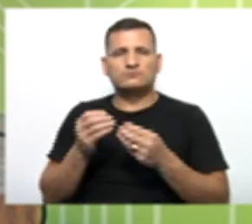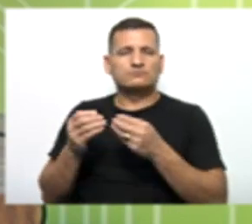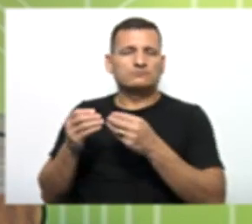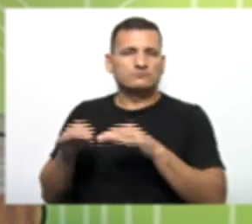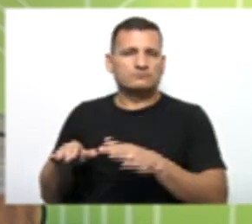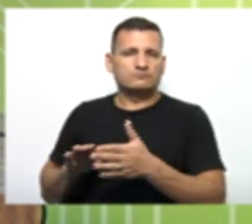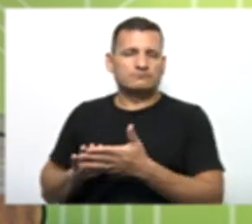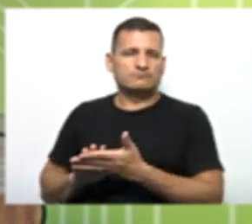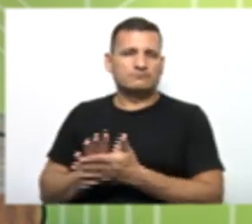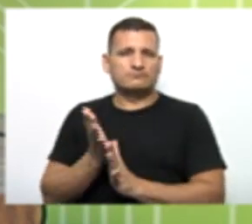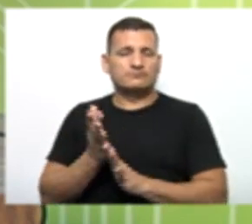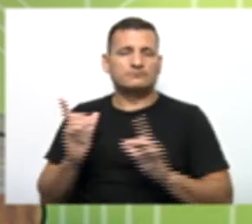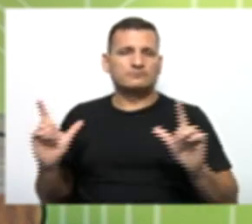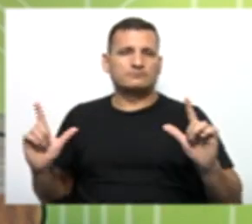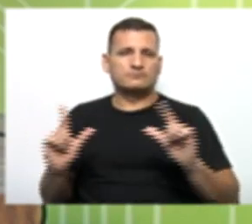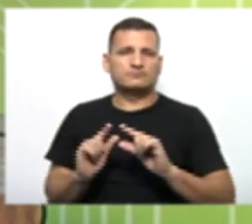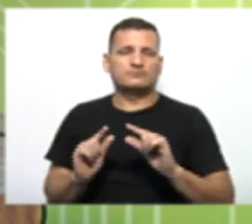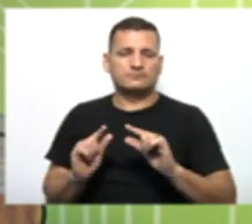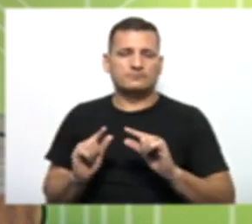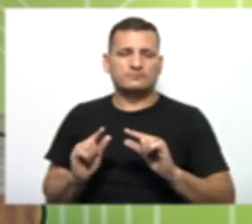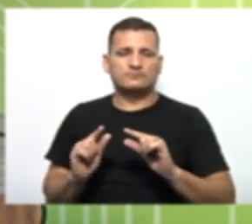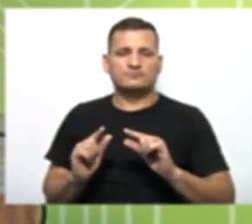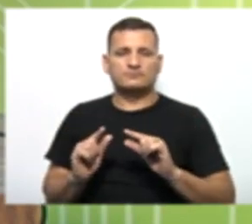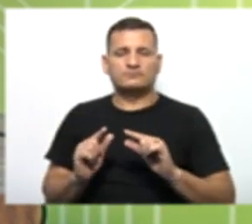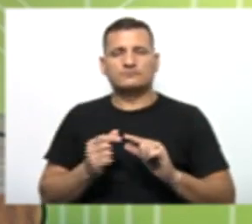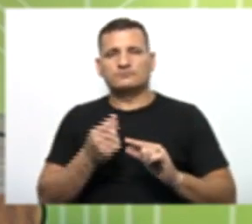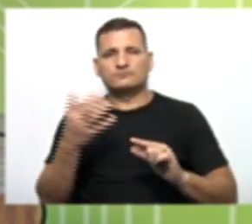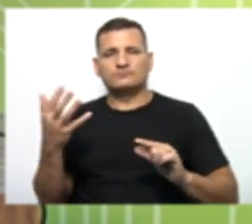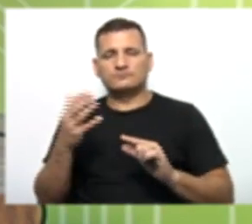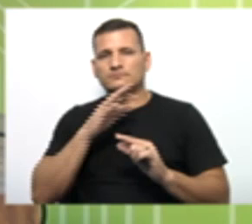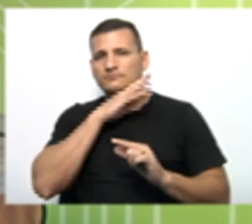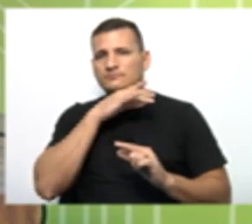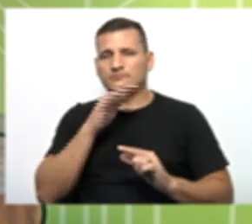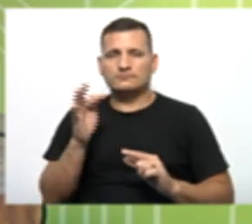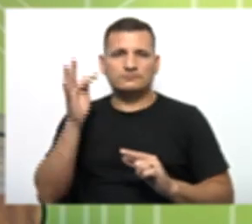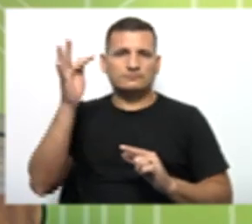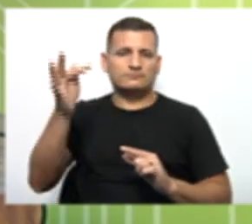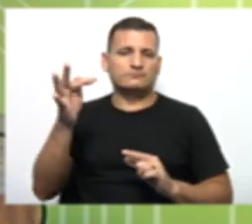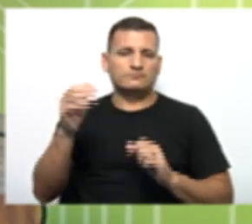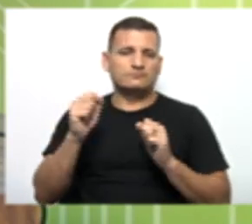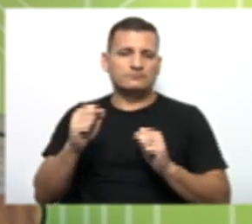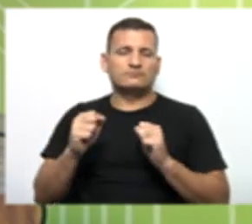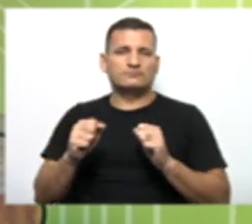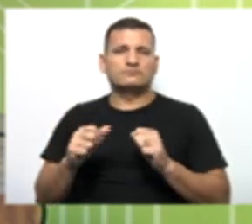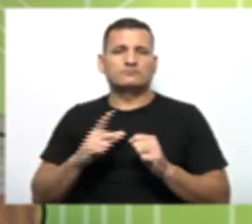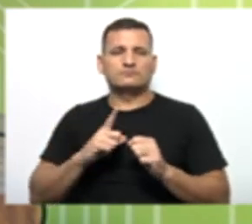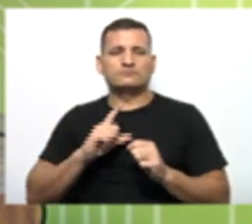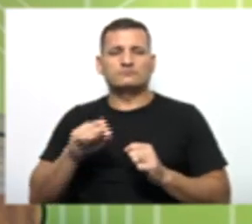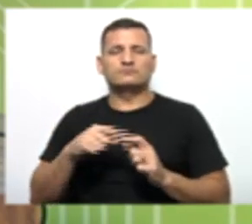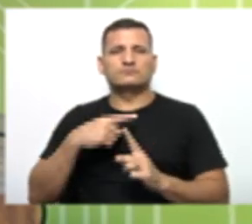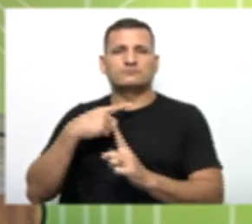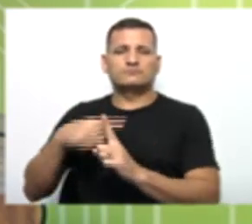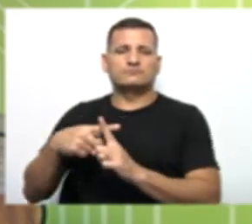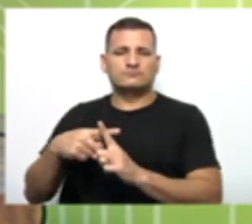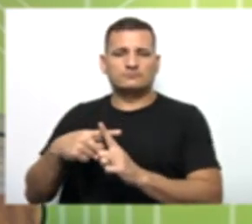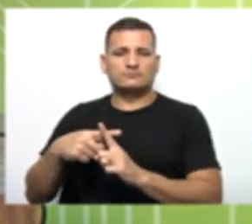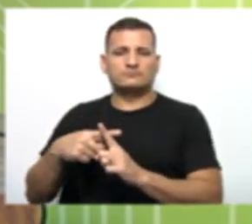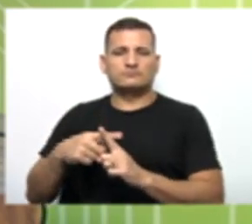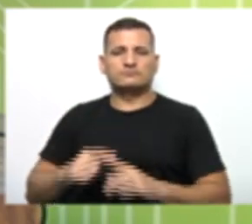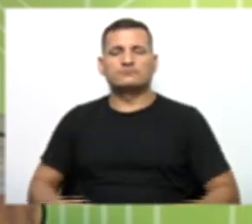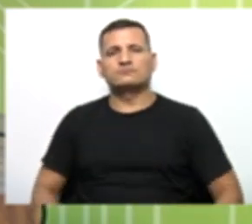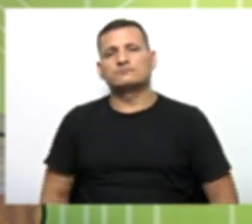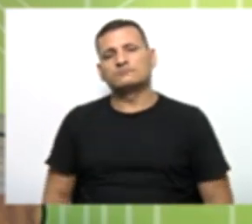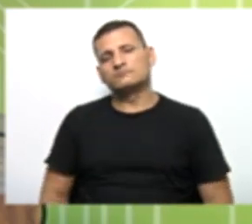isso vai diminuir a quantidade de espécies para o futuro que poderia futuramente trazer algum benefício para nós.